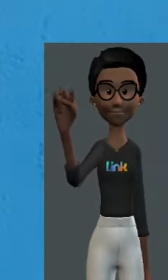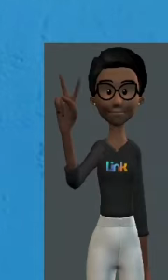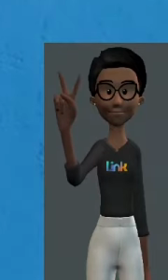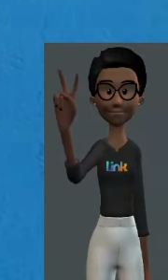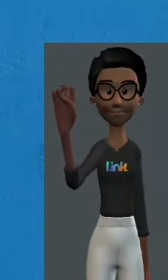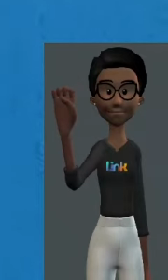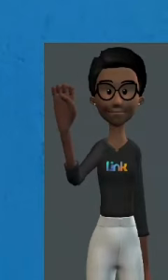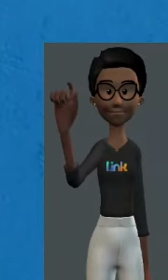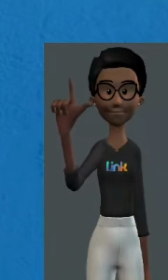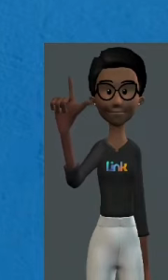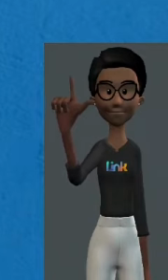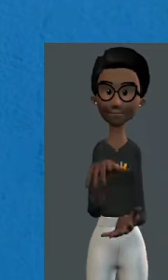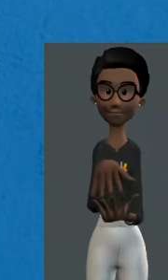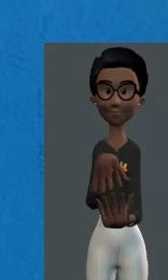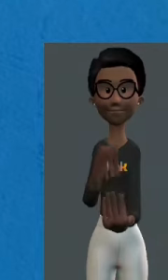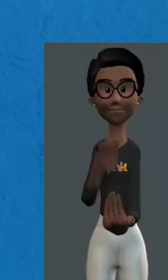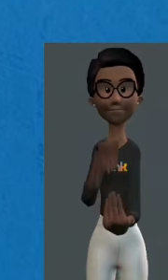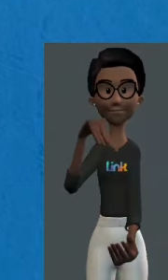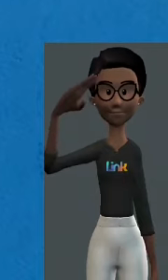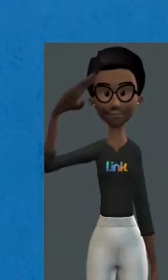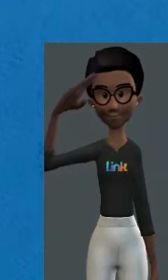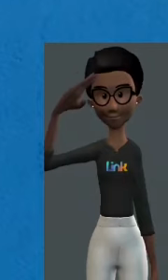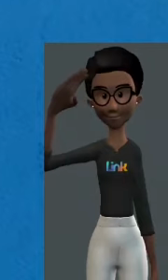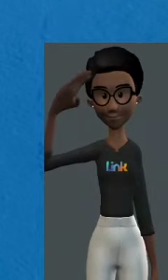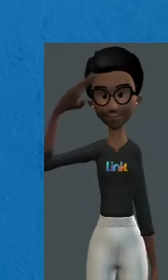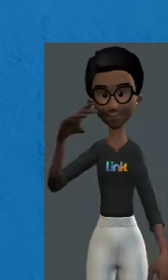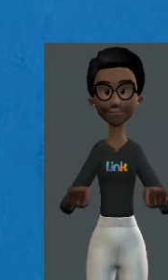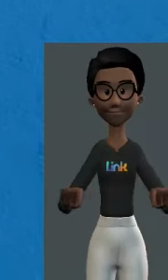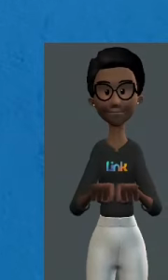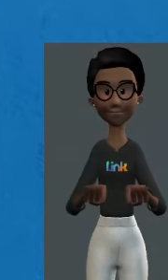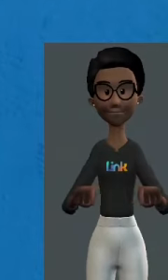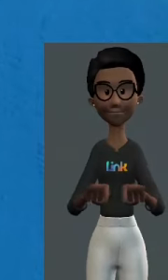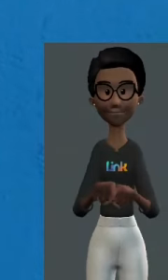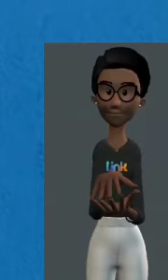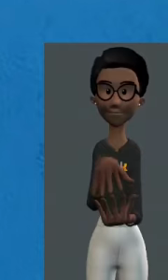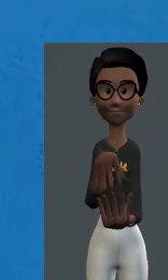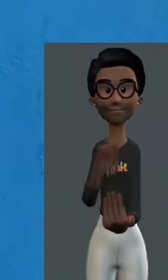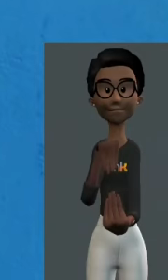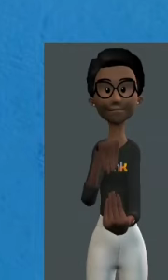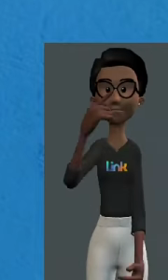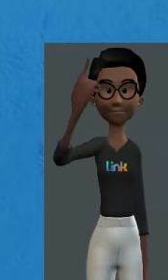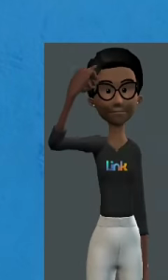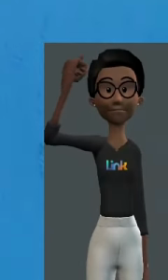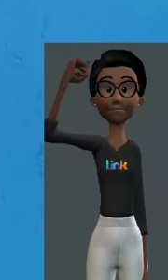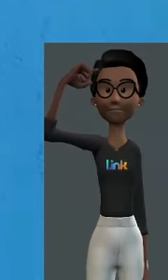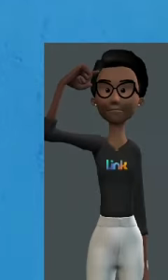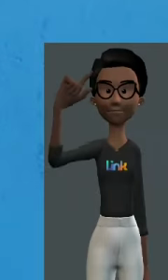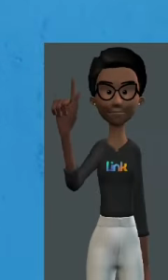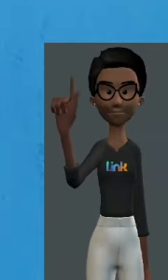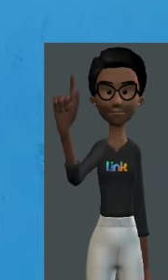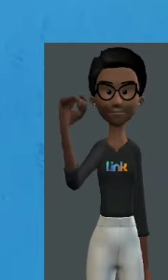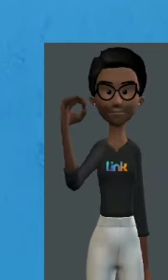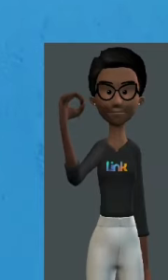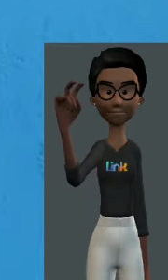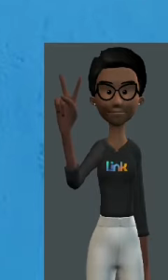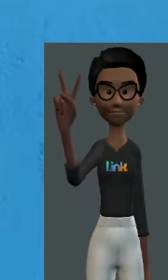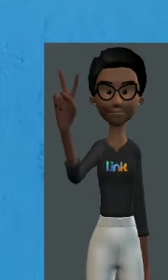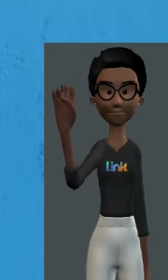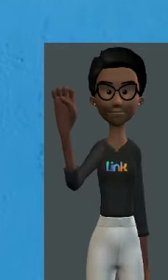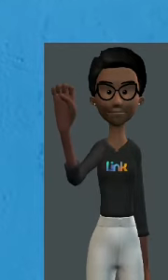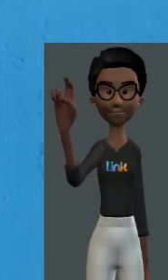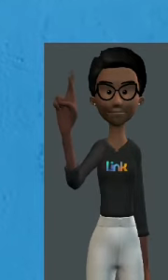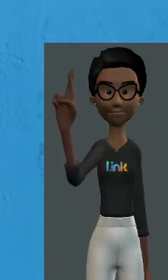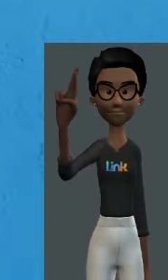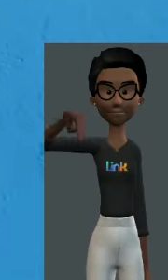perfil. Então, na teoria parece muito bom, mas na prática isso seria